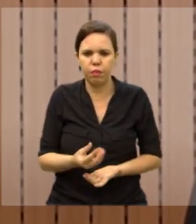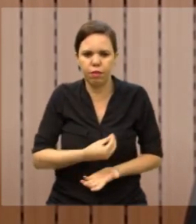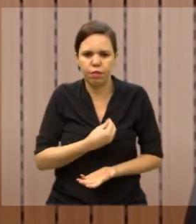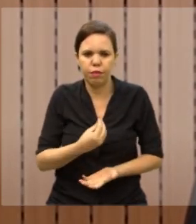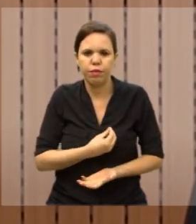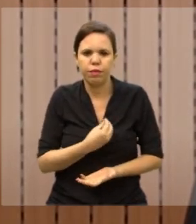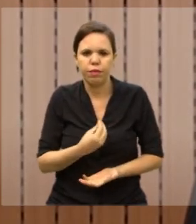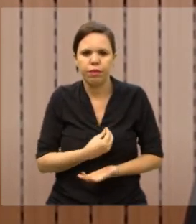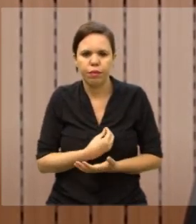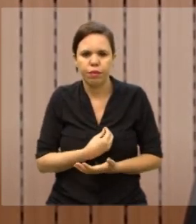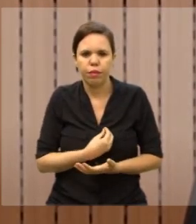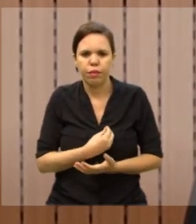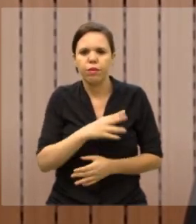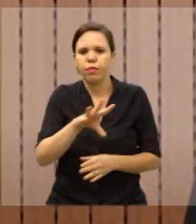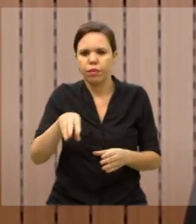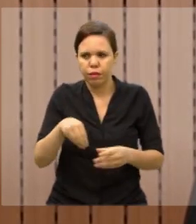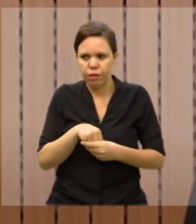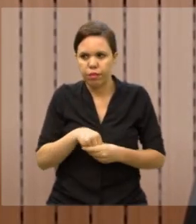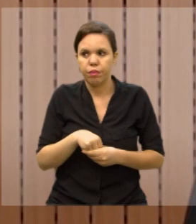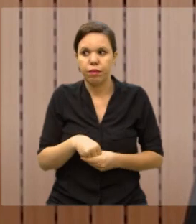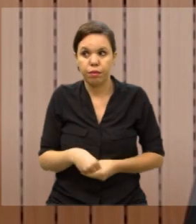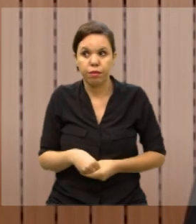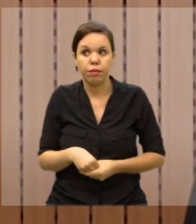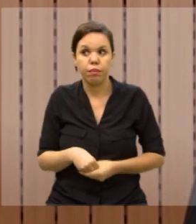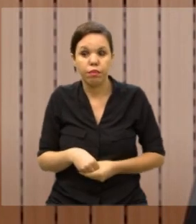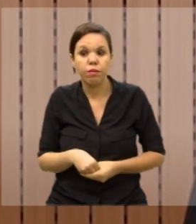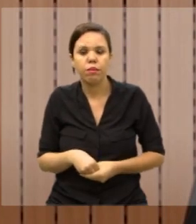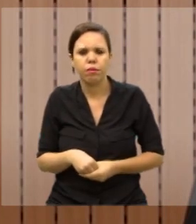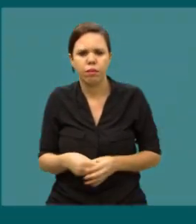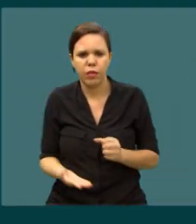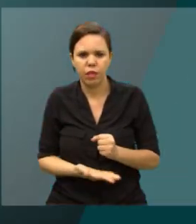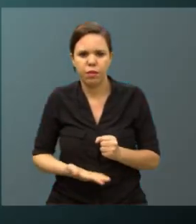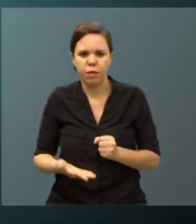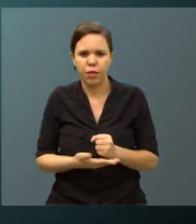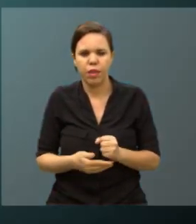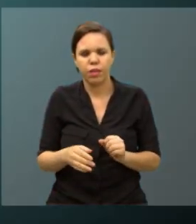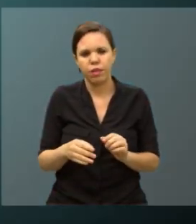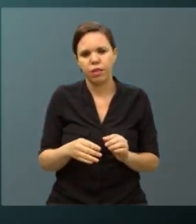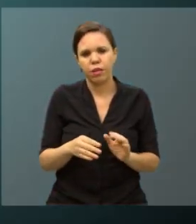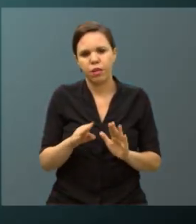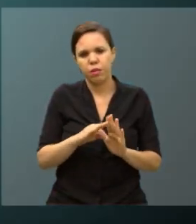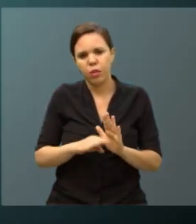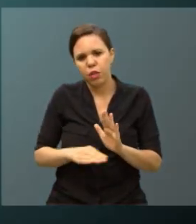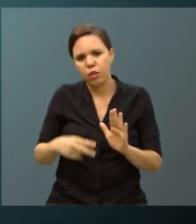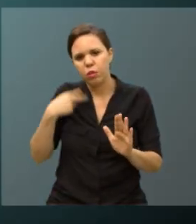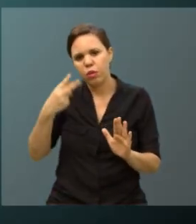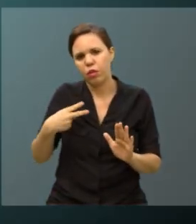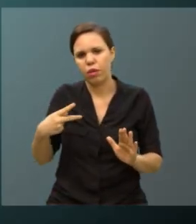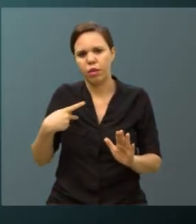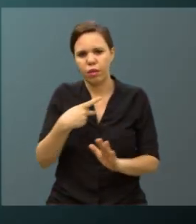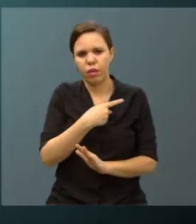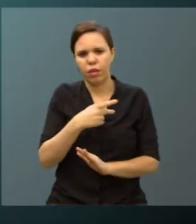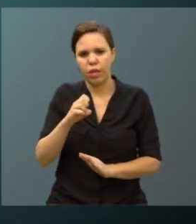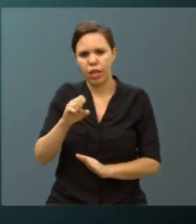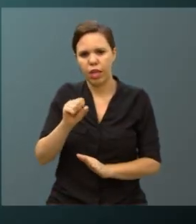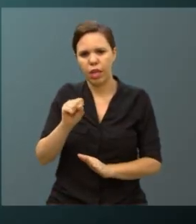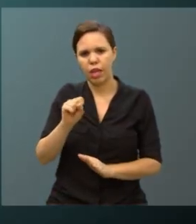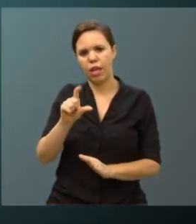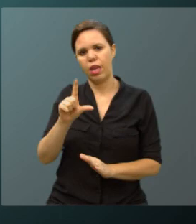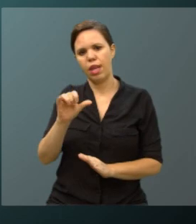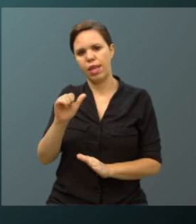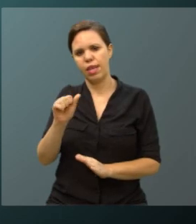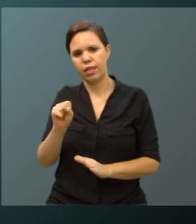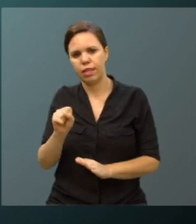está estribada nesse alicerce. Esse foi o perfil do vereador Pastor Elias